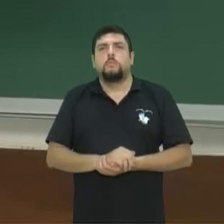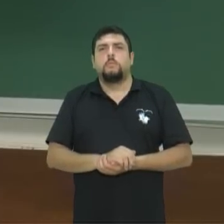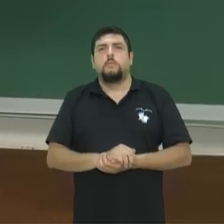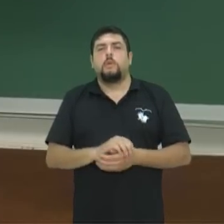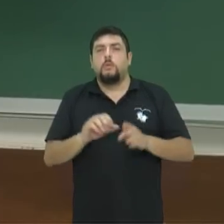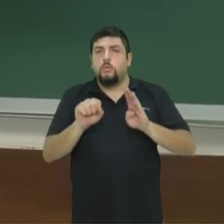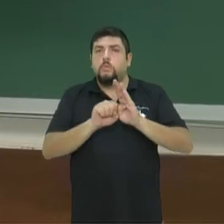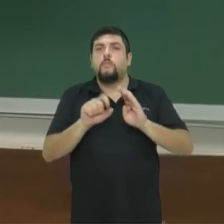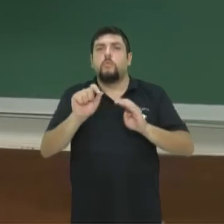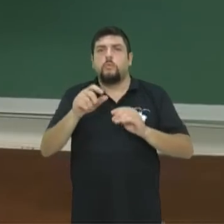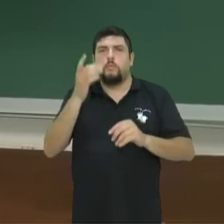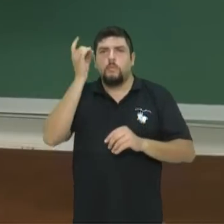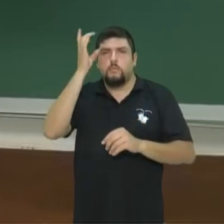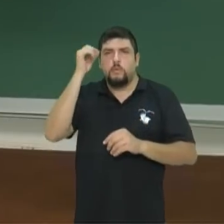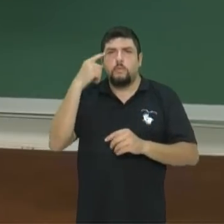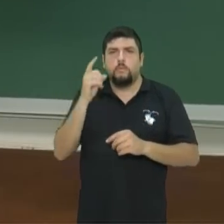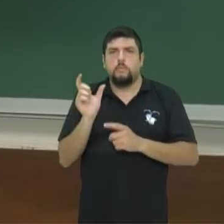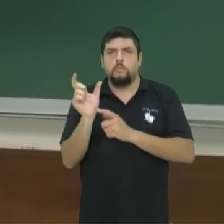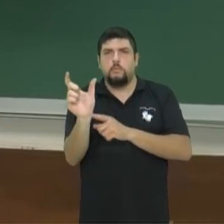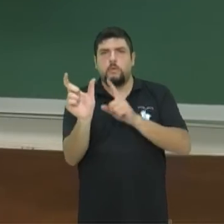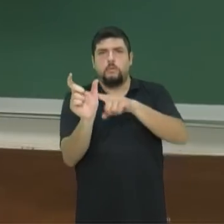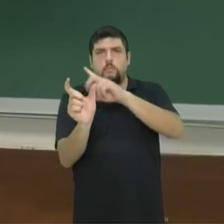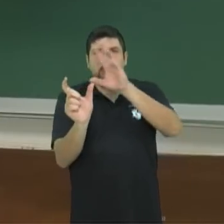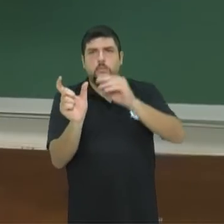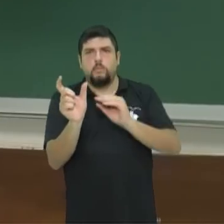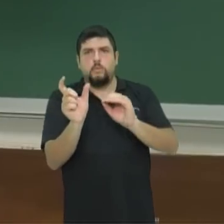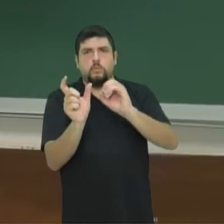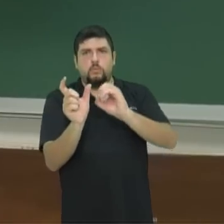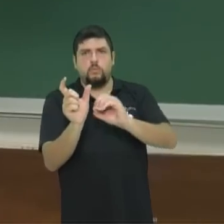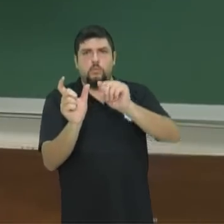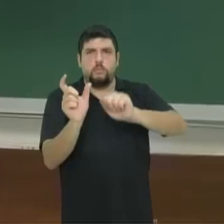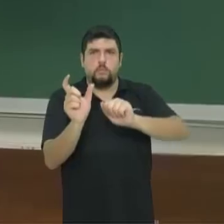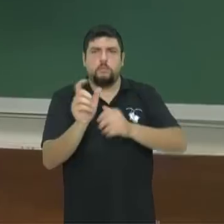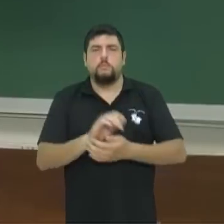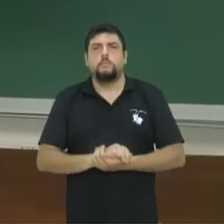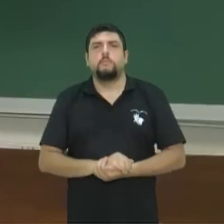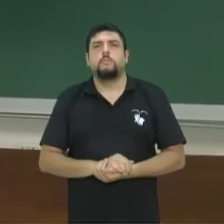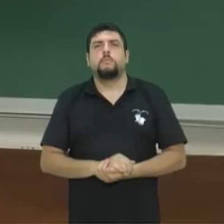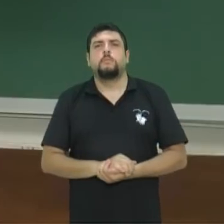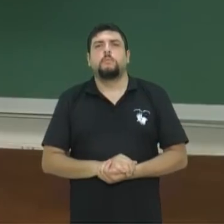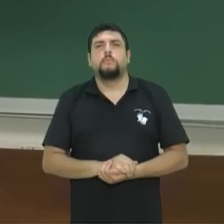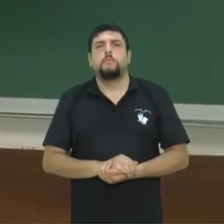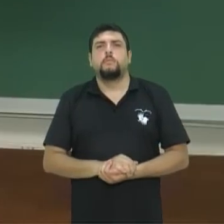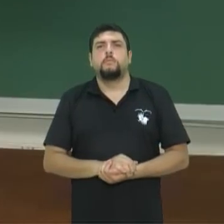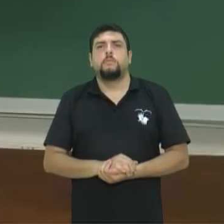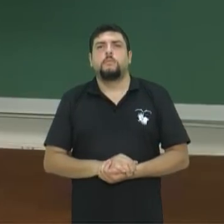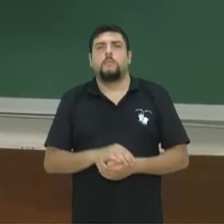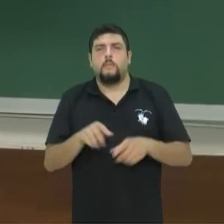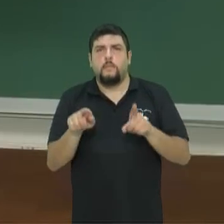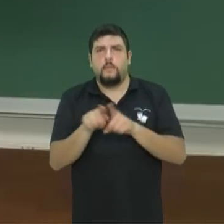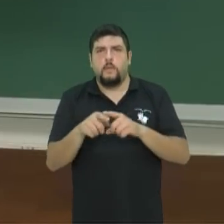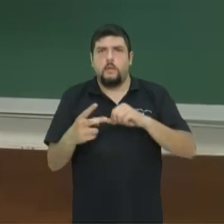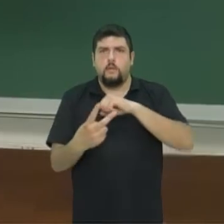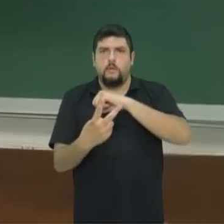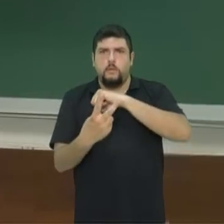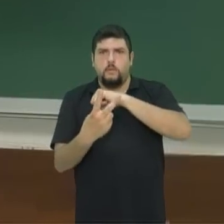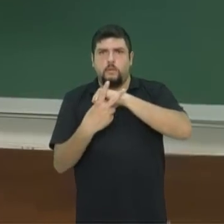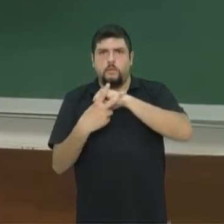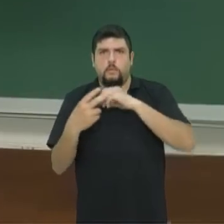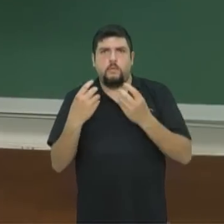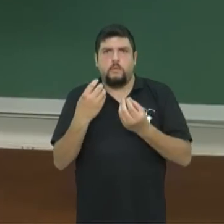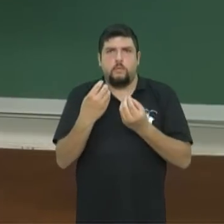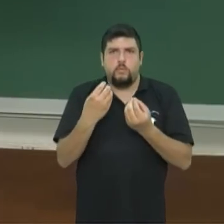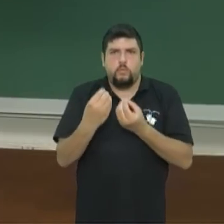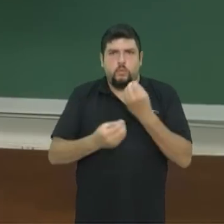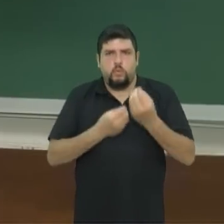na frente, fica mais claro para eu compreender que trata-se de um substantivo. E os verbos, eu também posso me apropriar